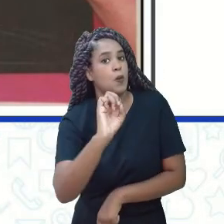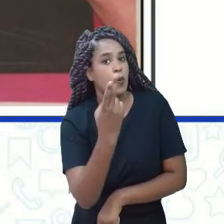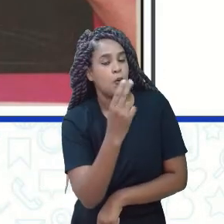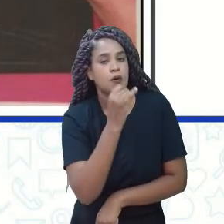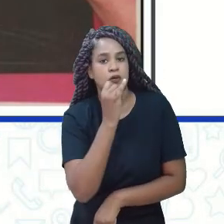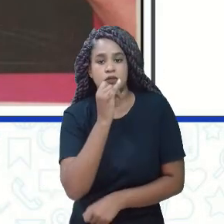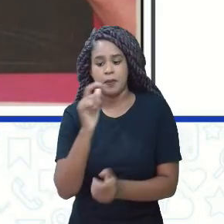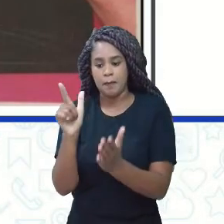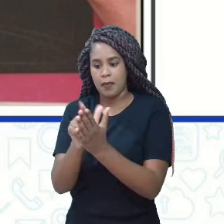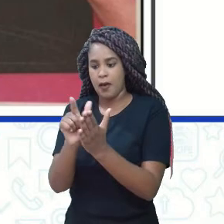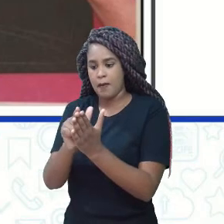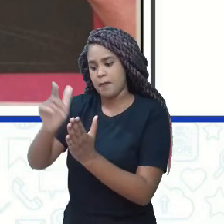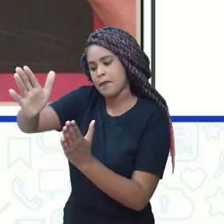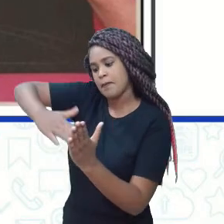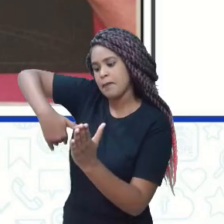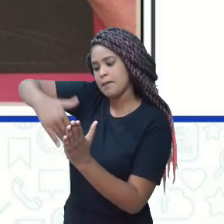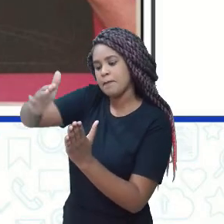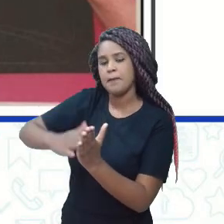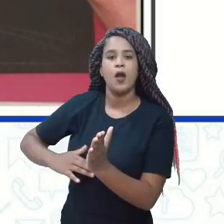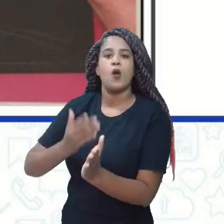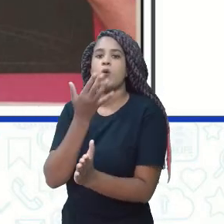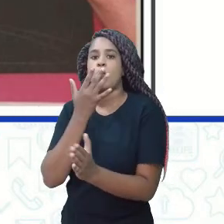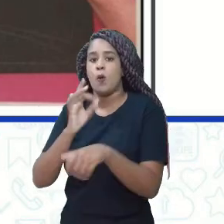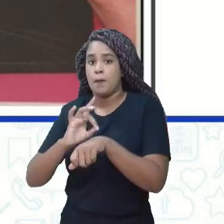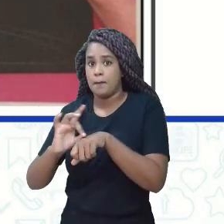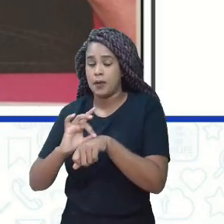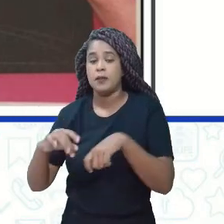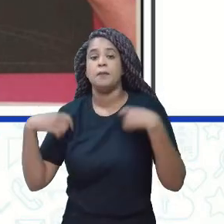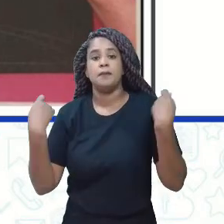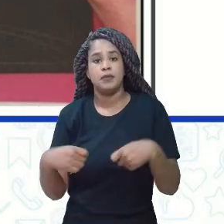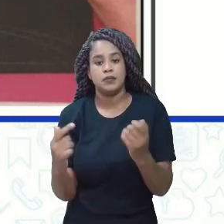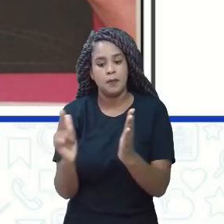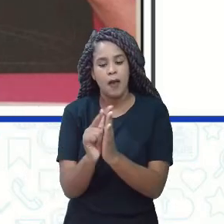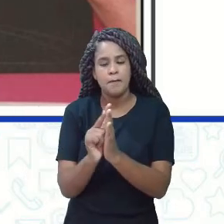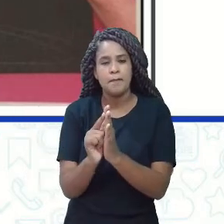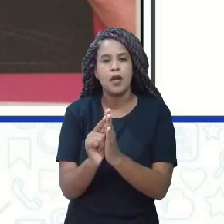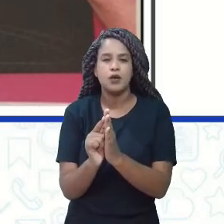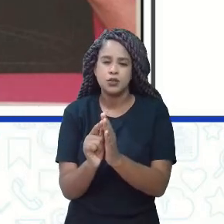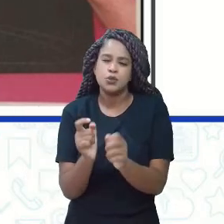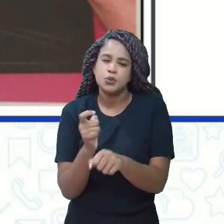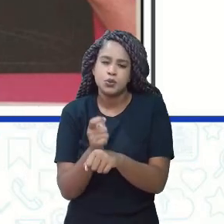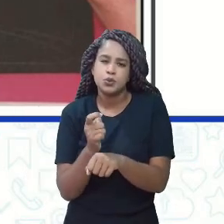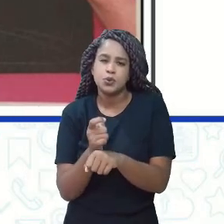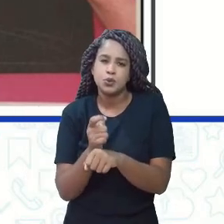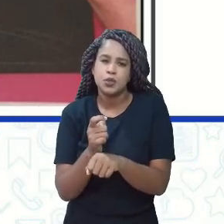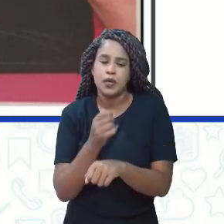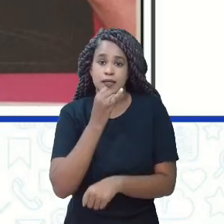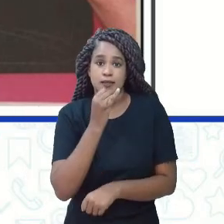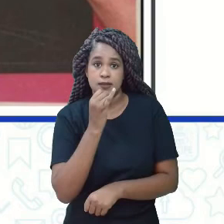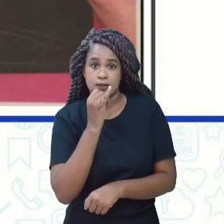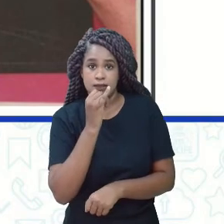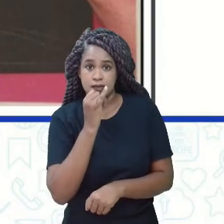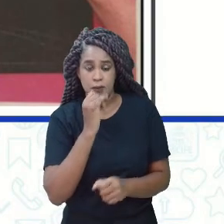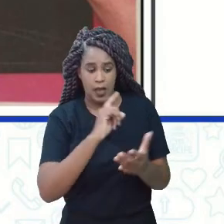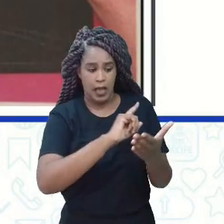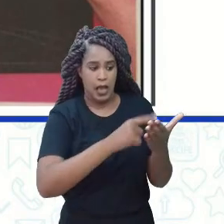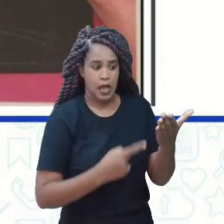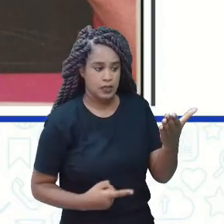tinta preta. Então, nesse caso, use uma folha mais dura, viu, gente? Como capa de caderno velho,